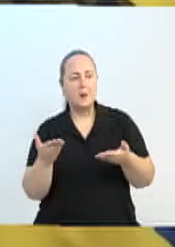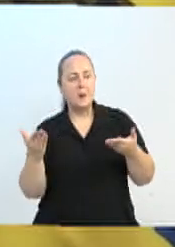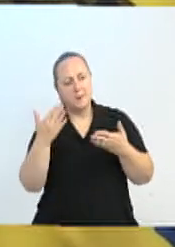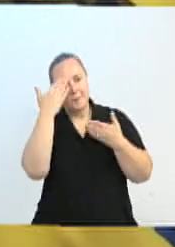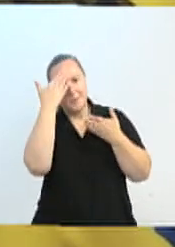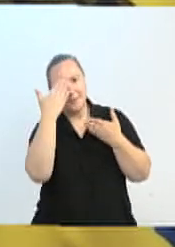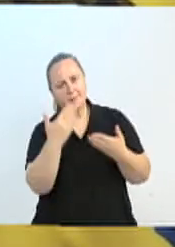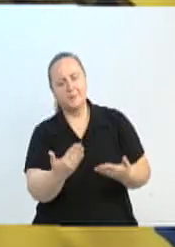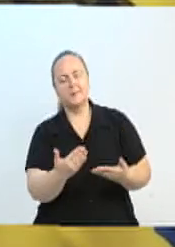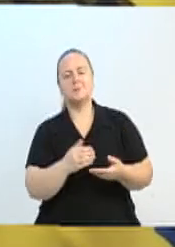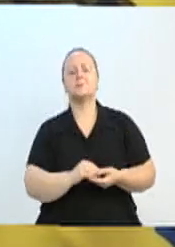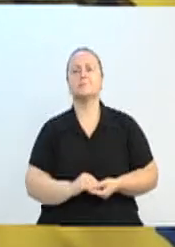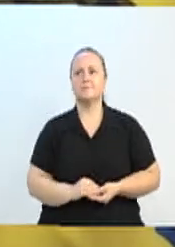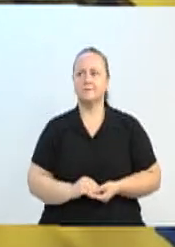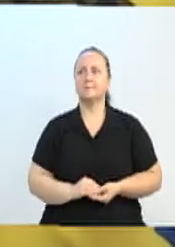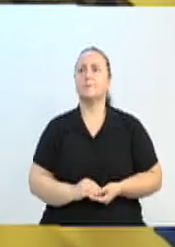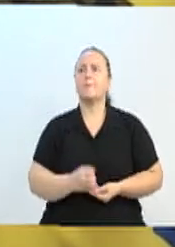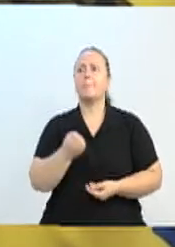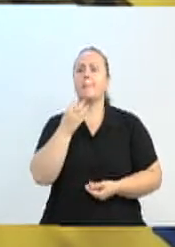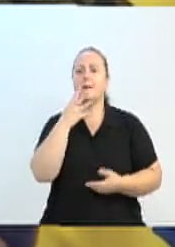uma uma boa condição do seu lado